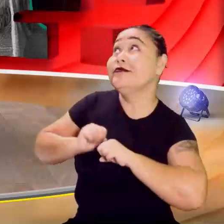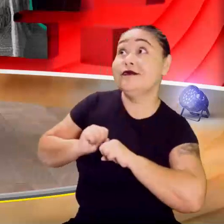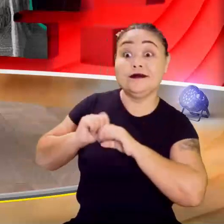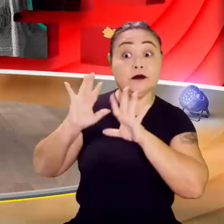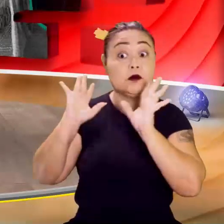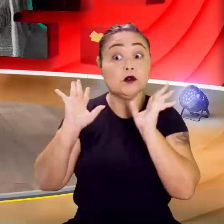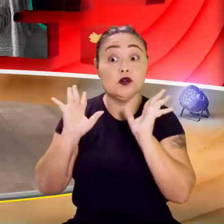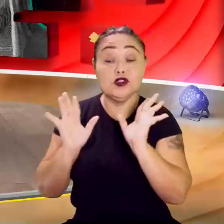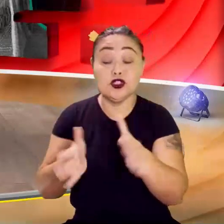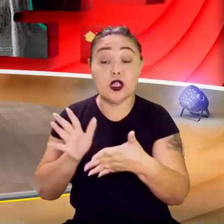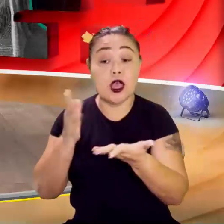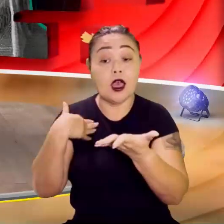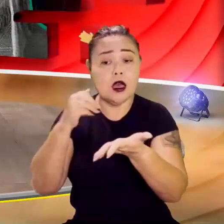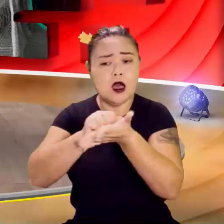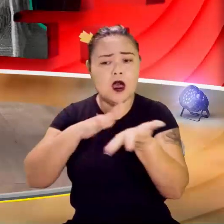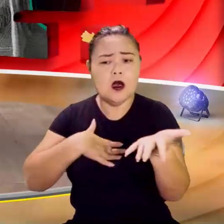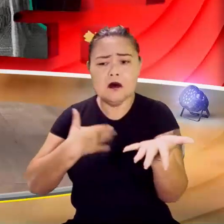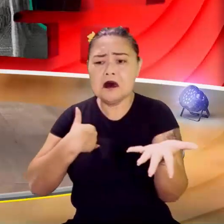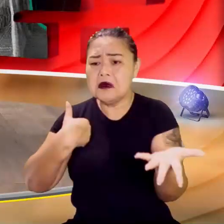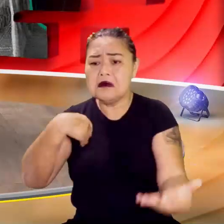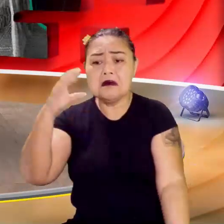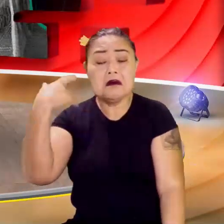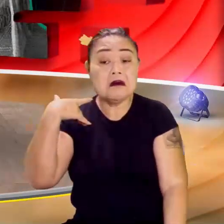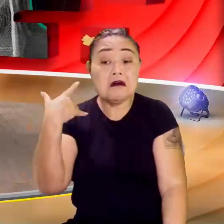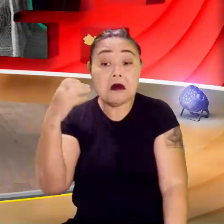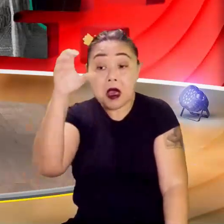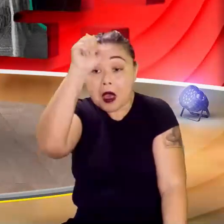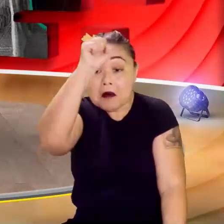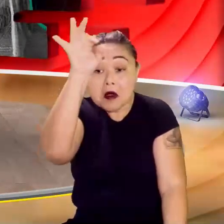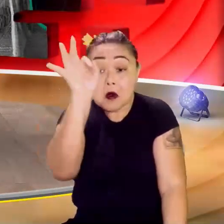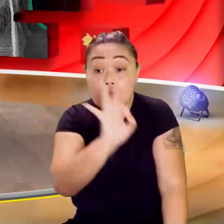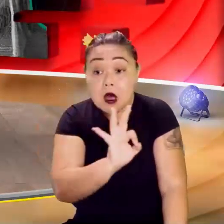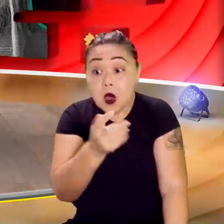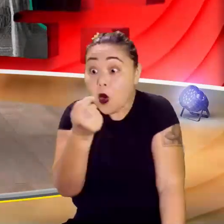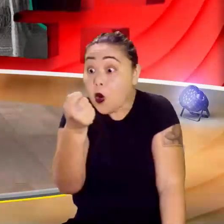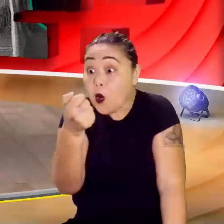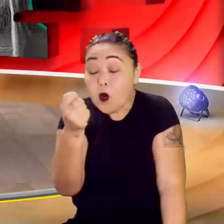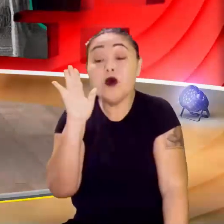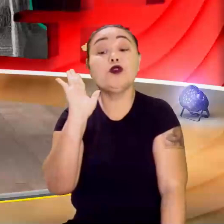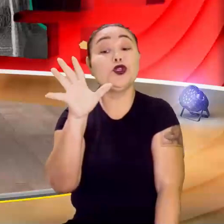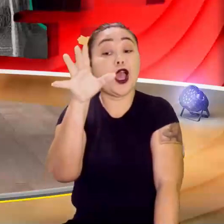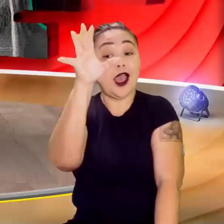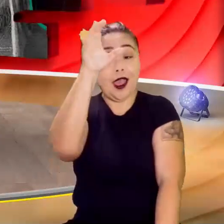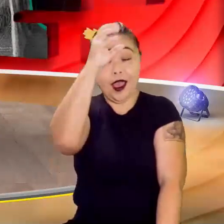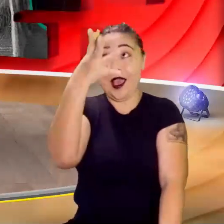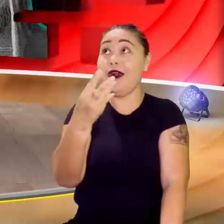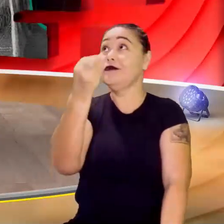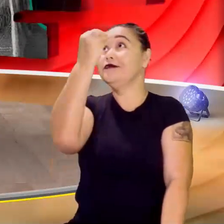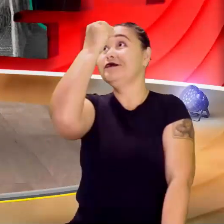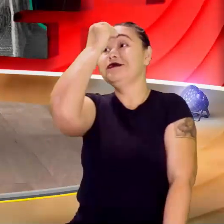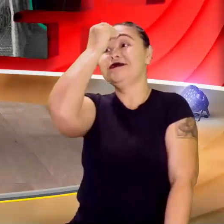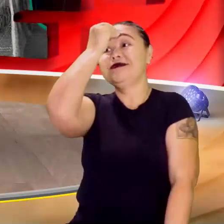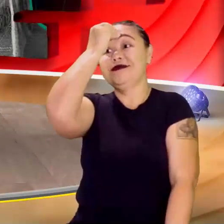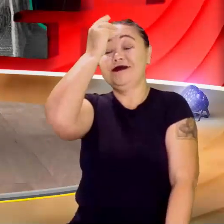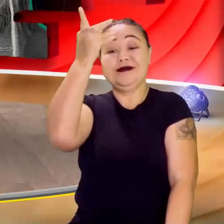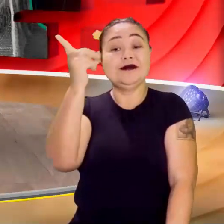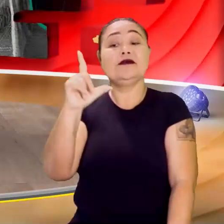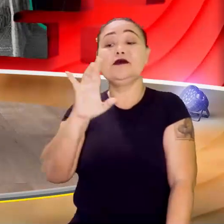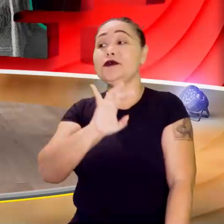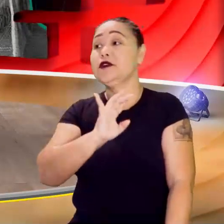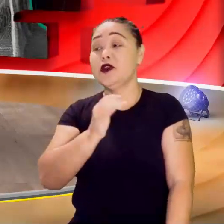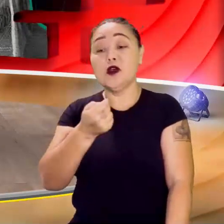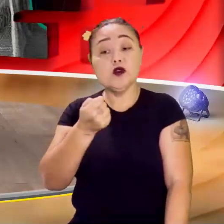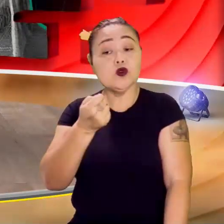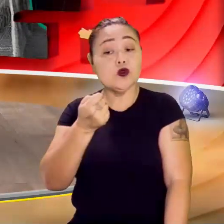né? Já exercício? Mas nem aprendemos quase nada, né? Já aprendemos quase tudo. Quase tudo. Agora vai ser só